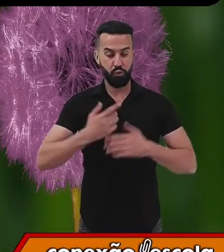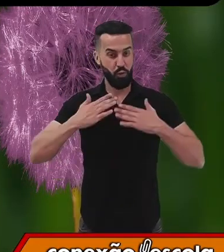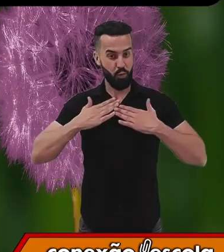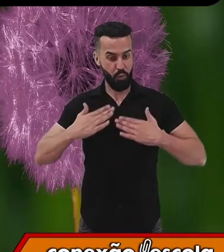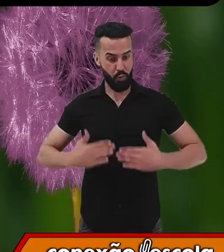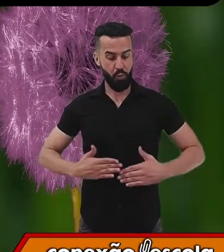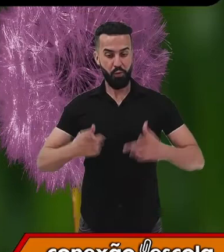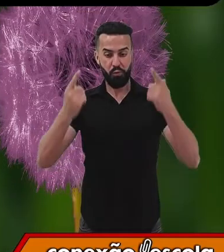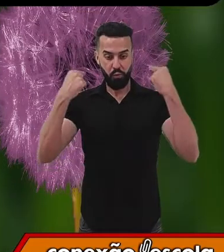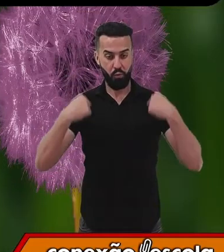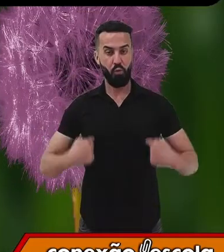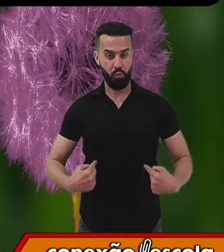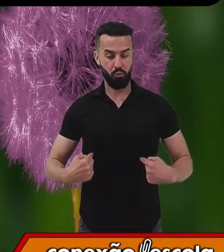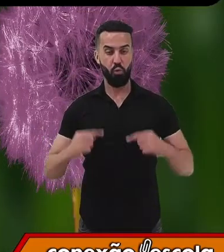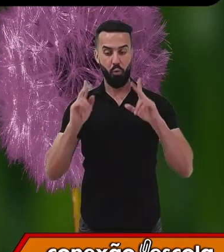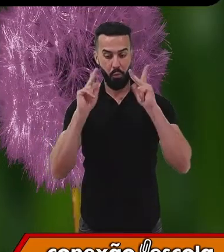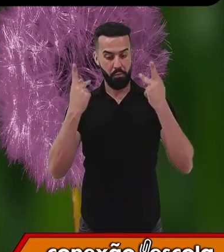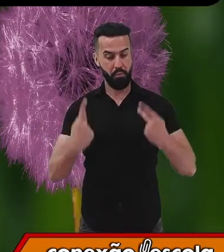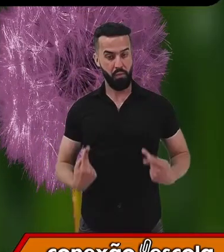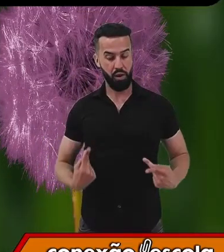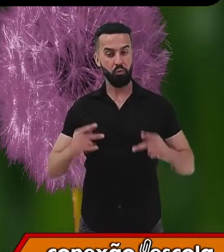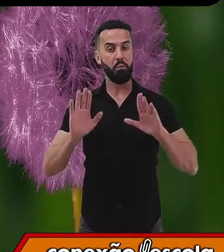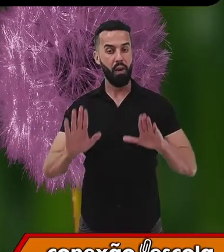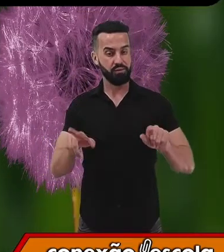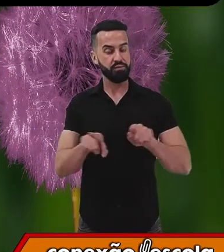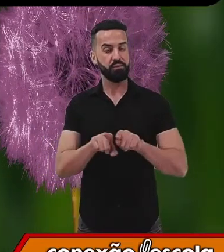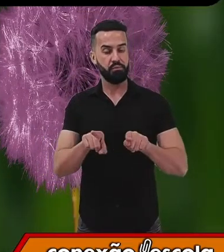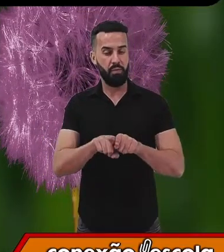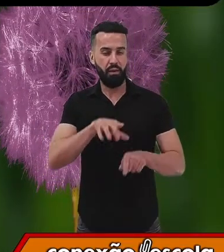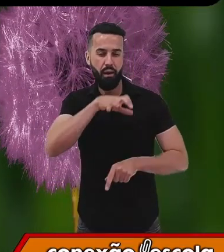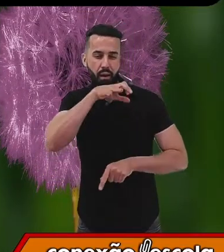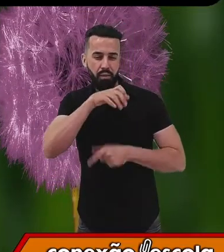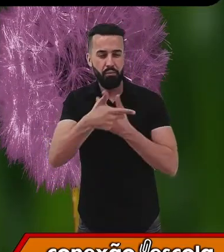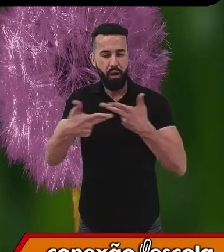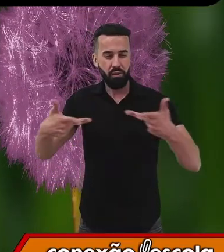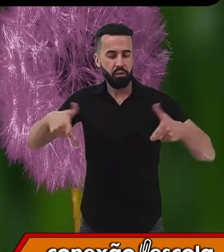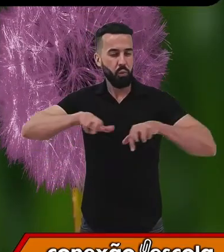não somente o corpo humano, tá? O corpo dos seres vivos em geral.